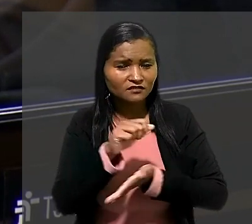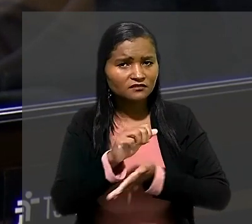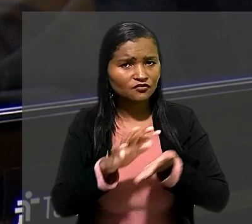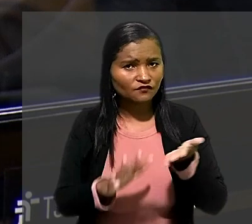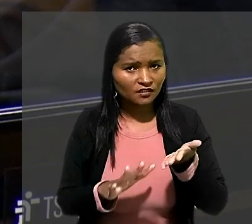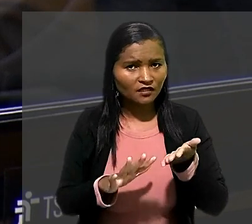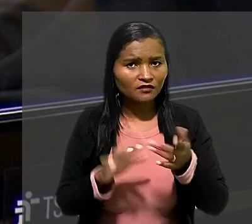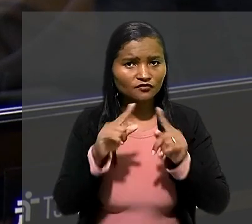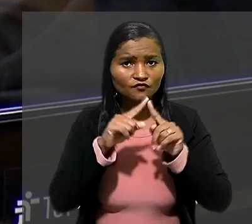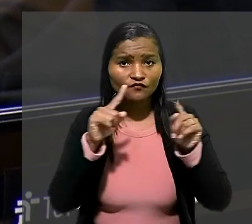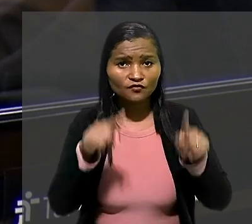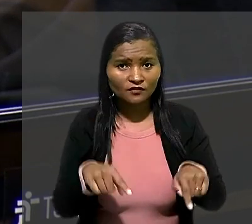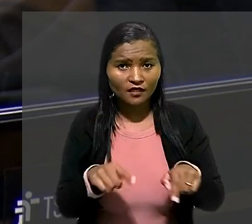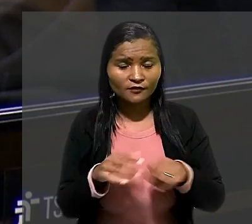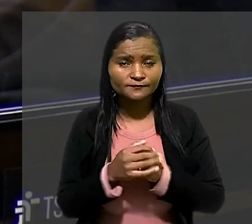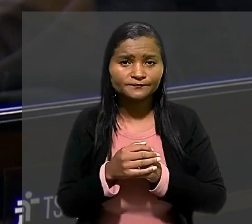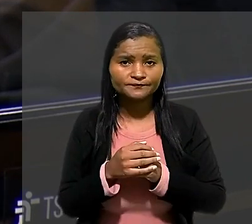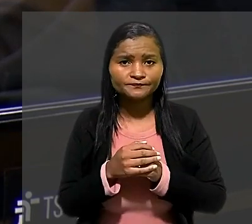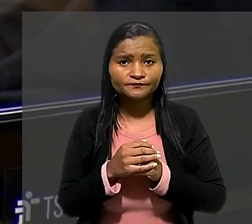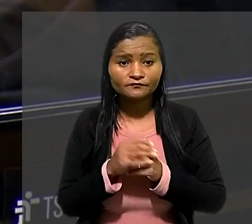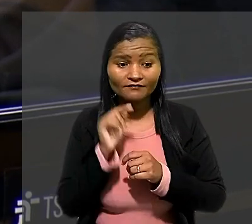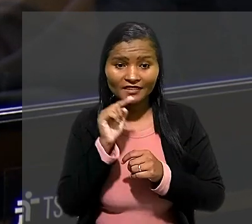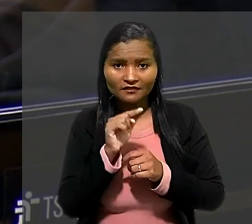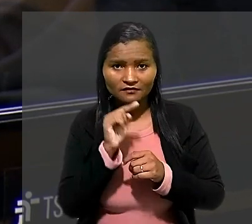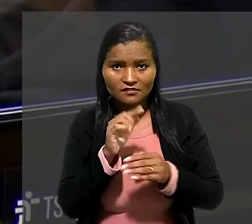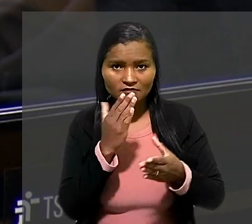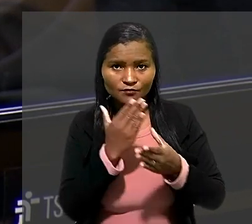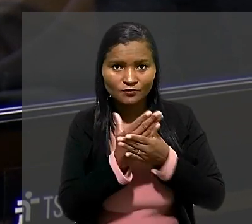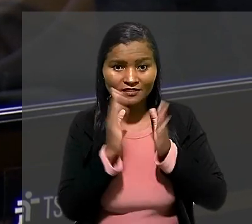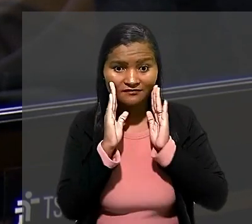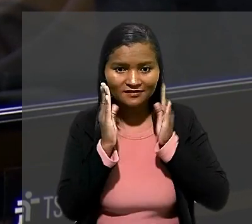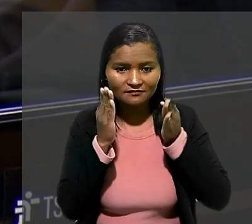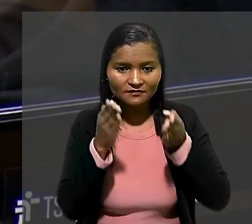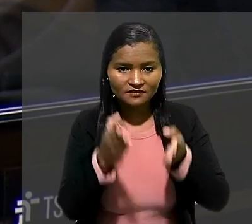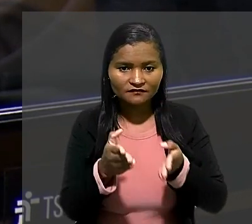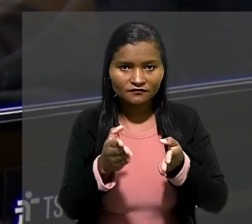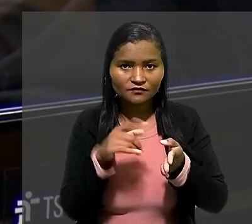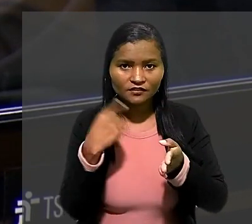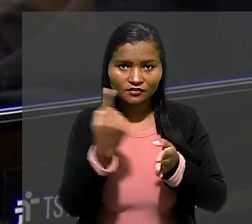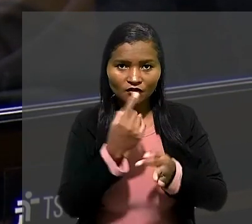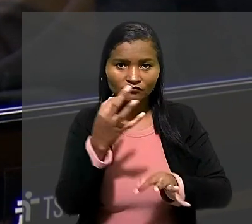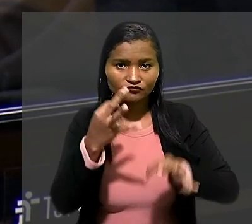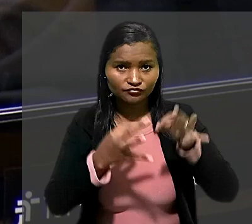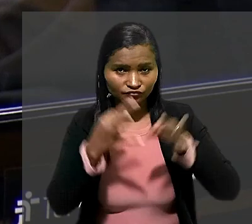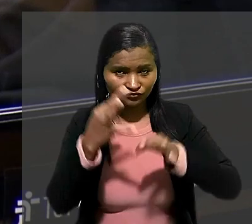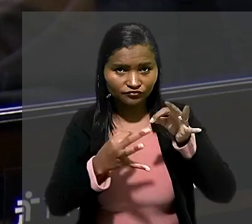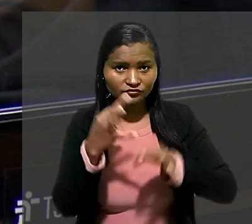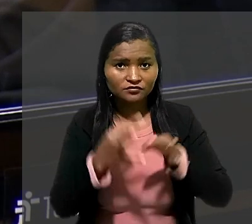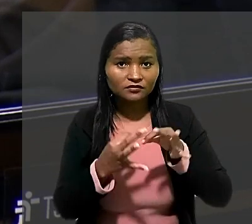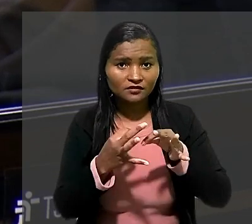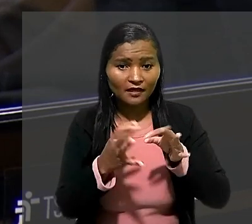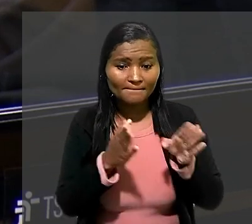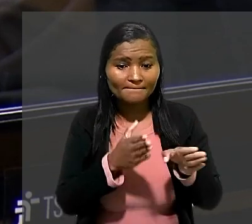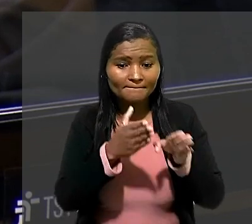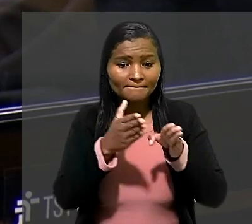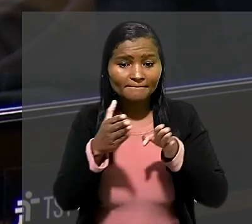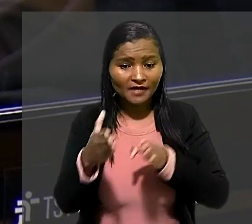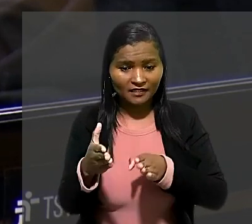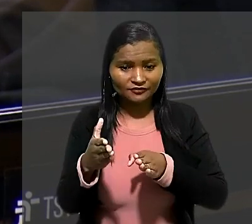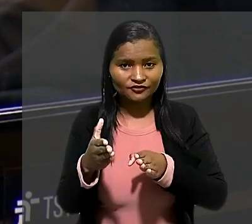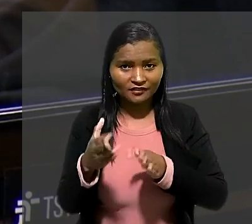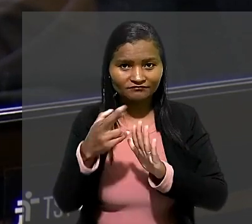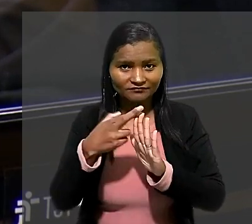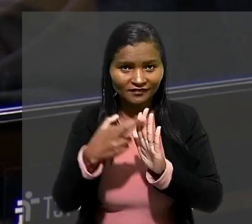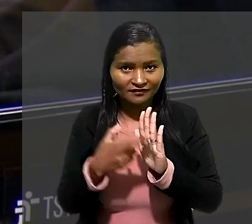das reais atribuições do empregado. Aqui, neste caso específico que estamos julgando, o acórdão embargado parte